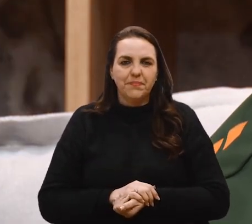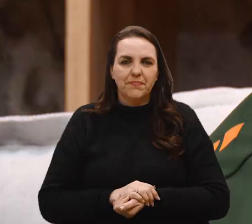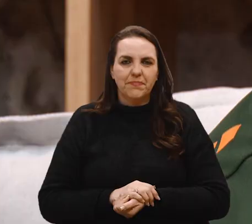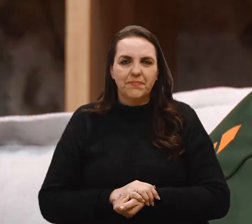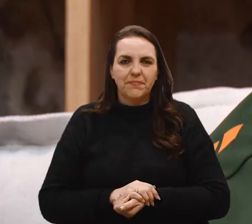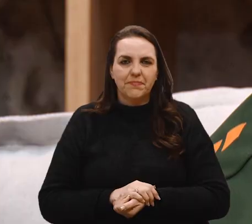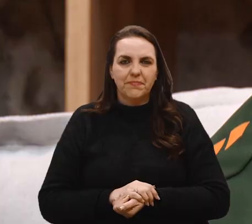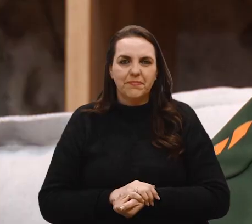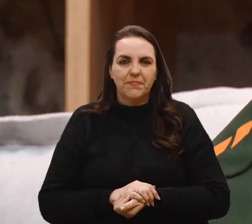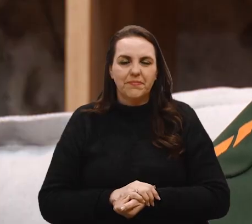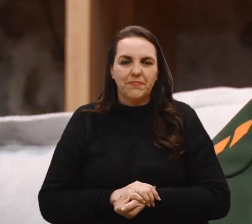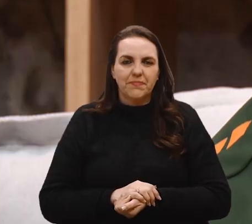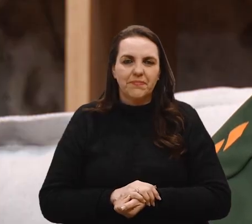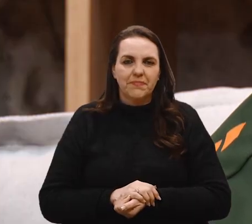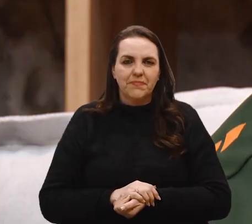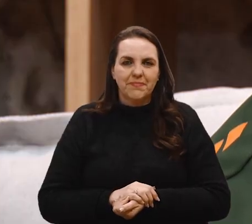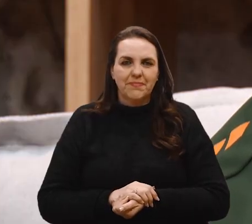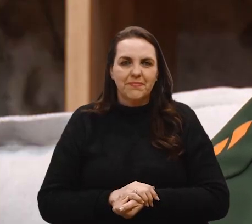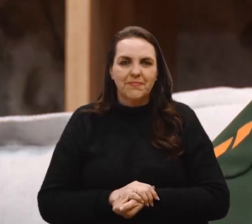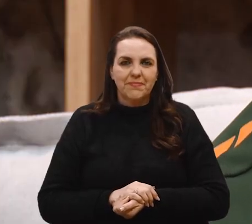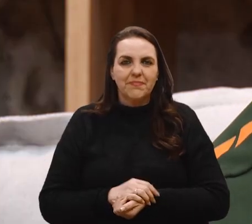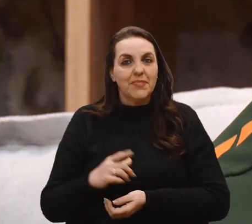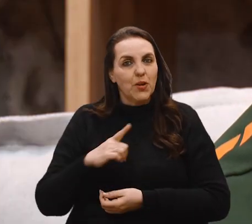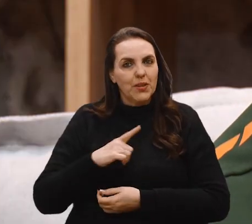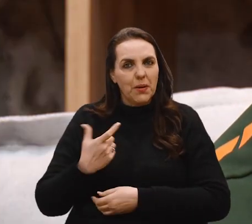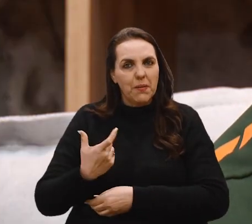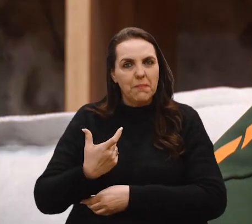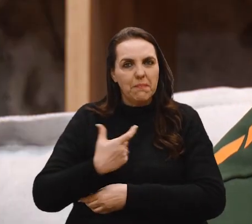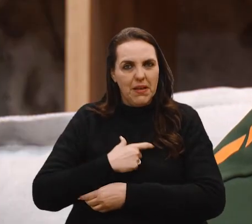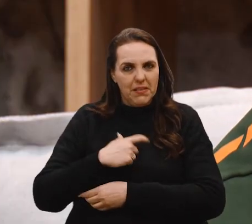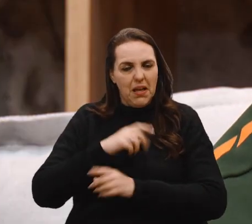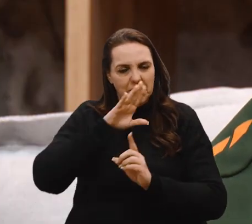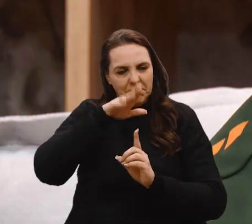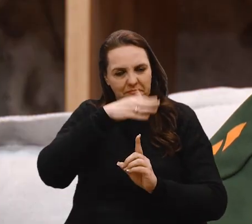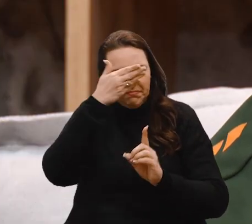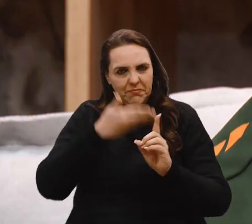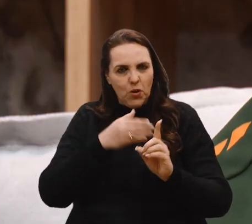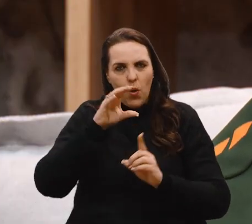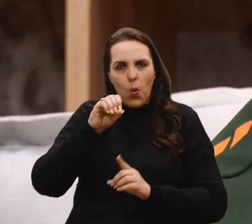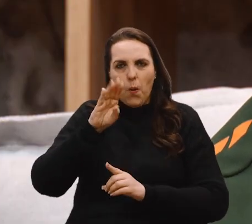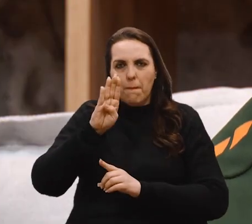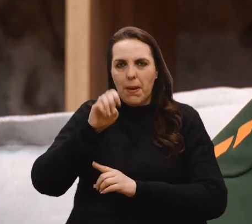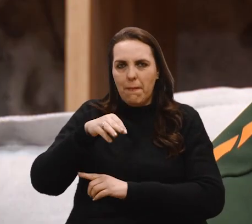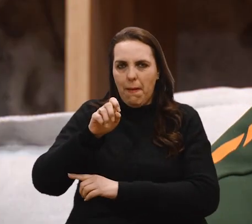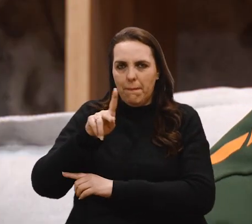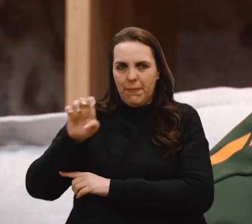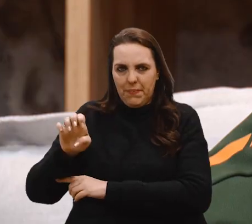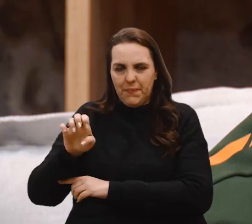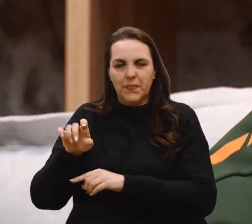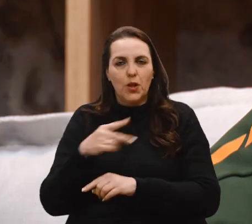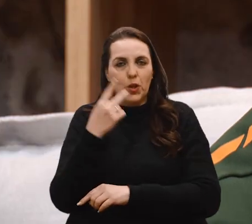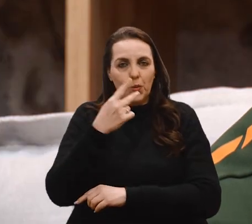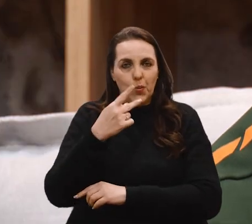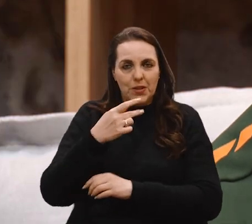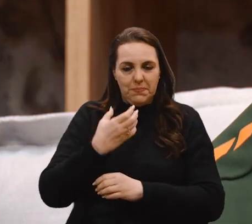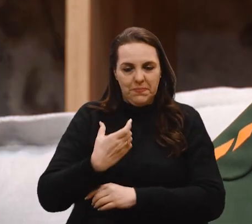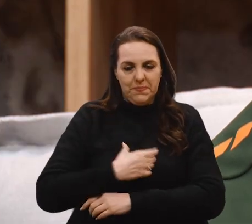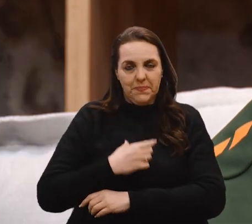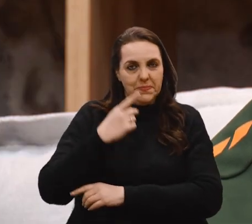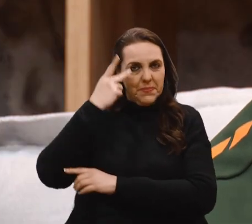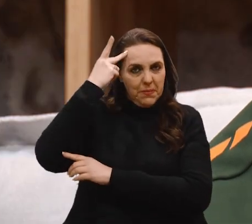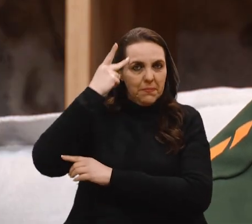Tá, eu tenho medalha de menção honrosa no BIMEP, 2 medalhas de prata